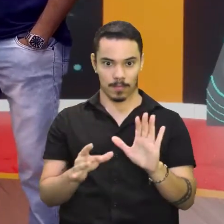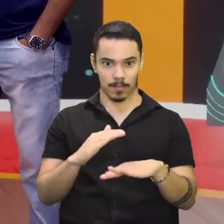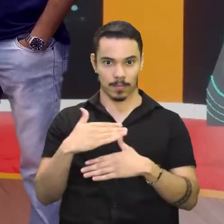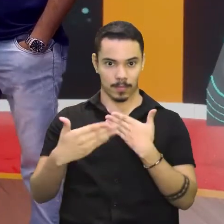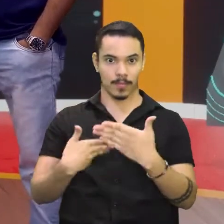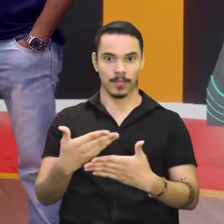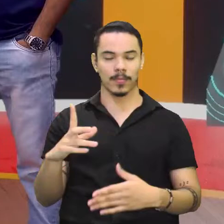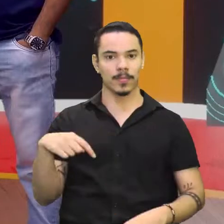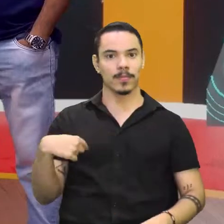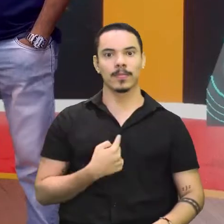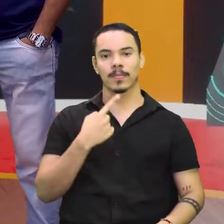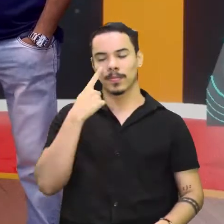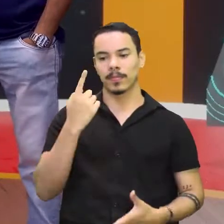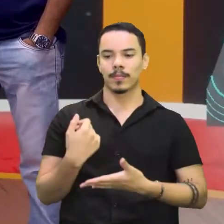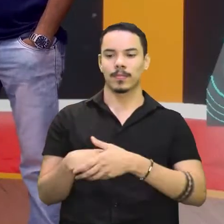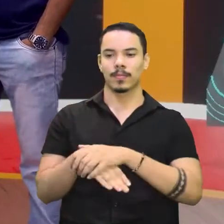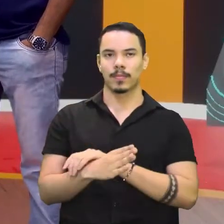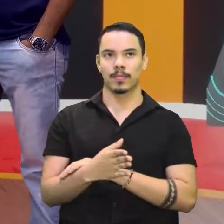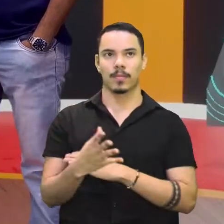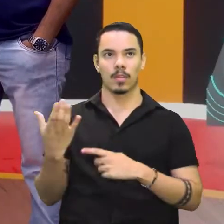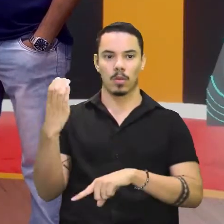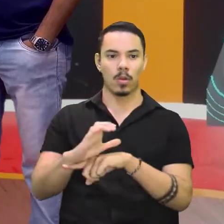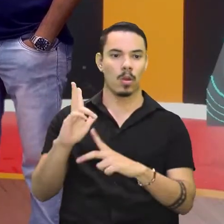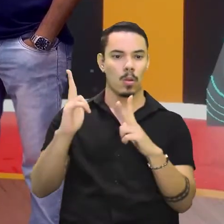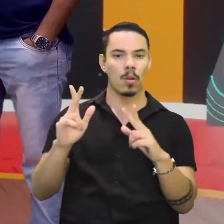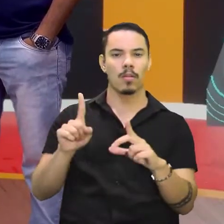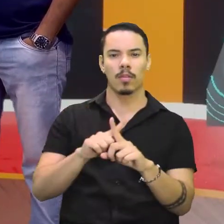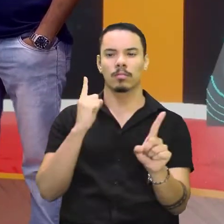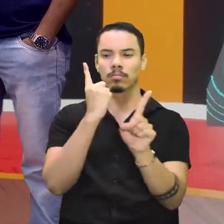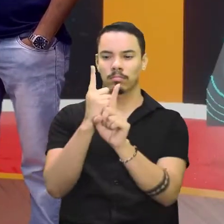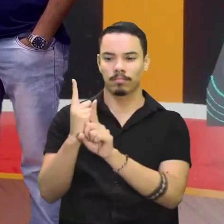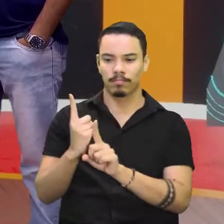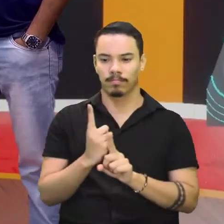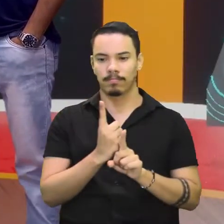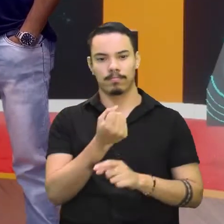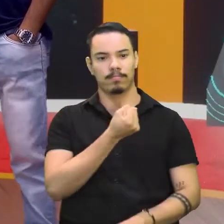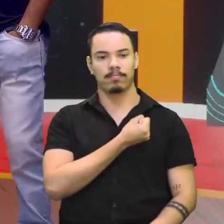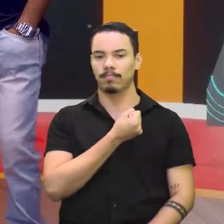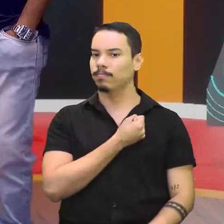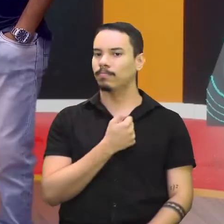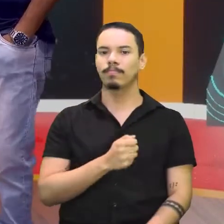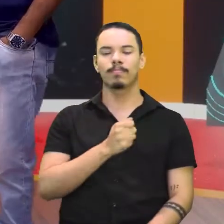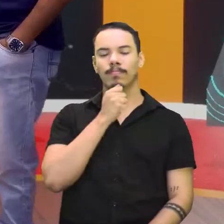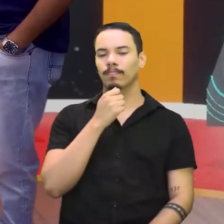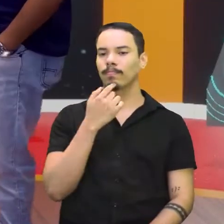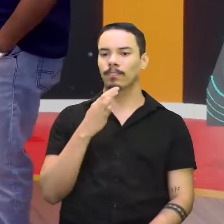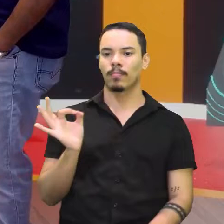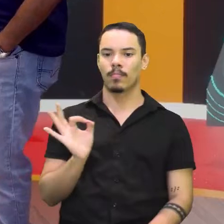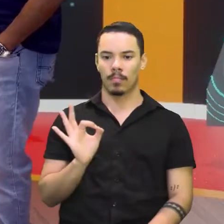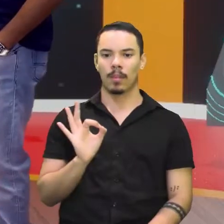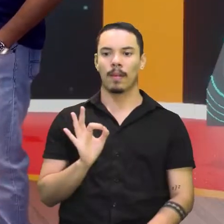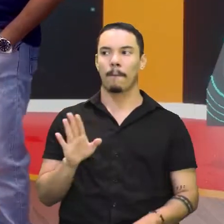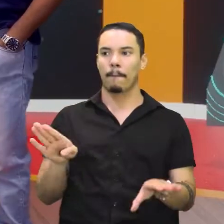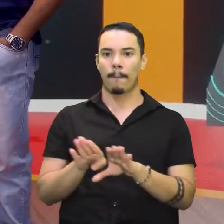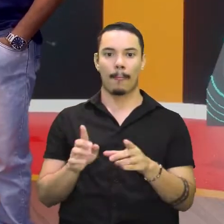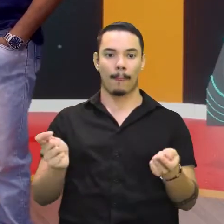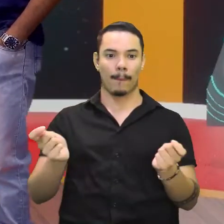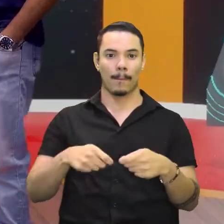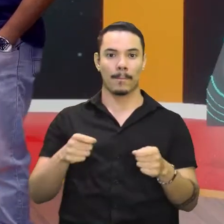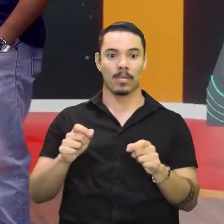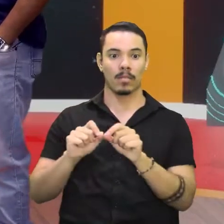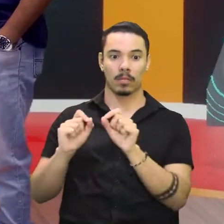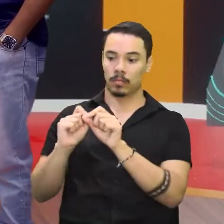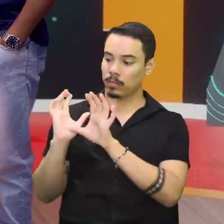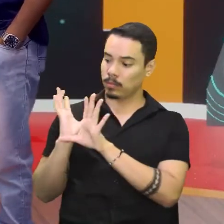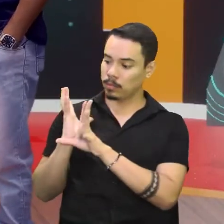gente vai indo, vai igualando e vai achando aqueles valores que estão desconhecidos. E agora dá até para reescrever esse